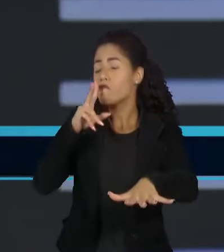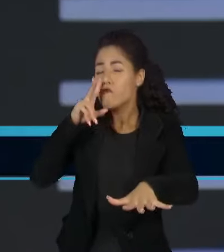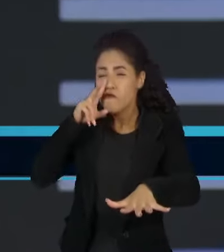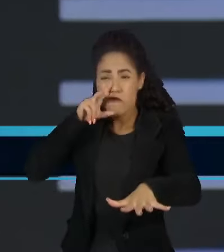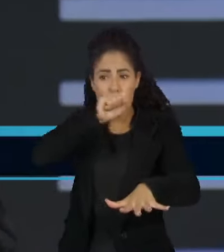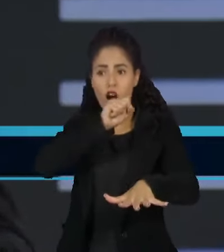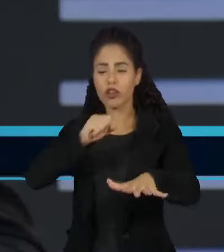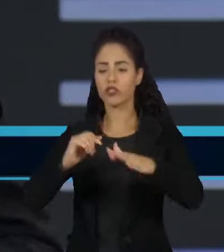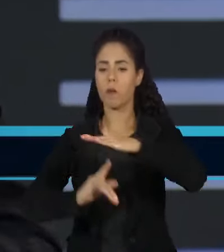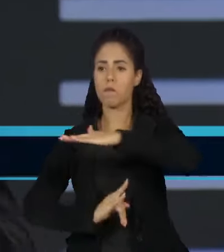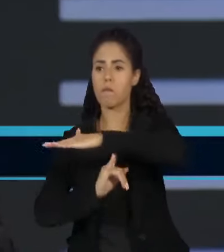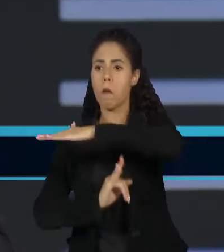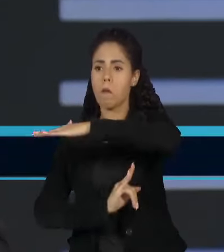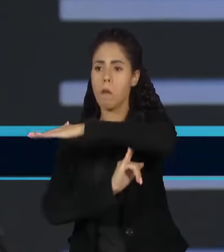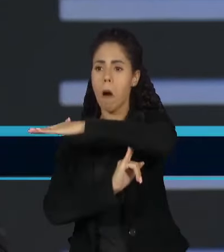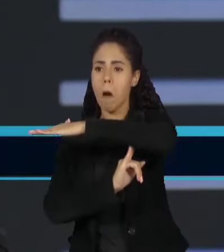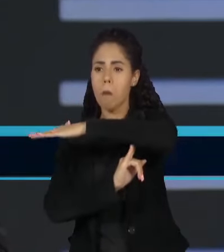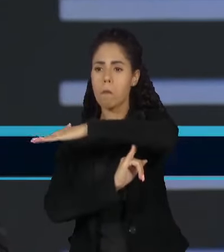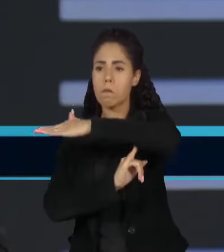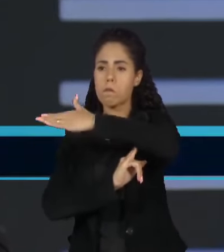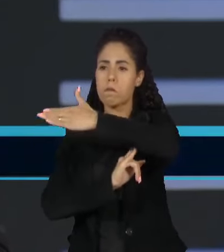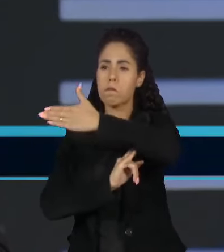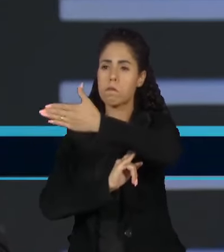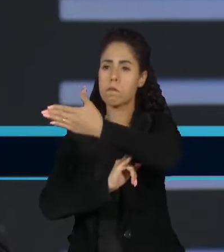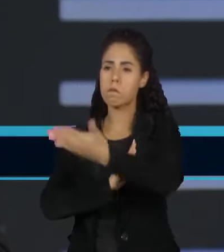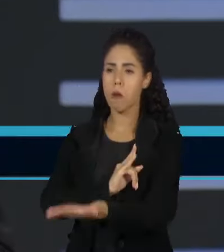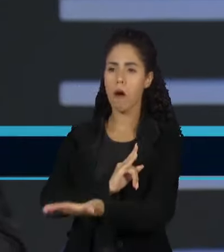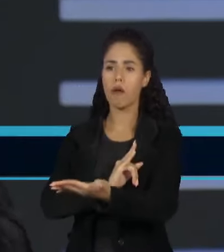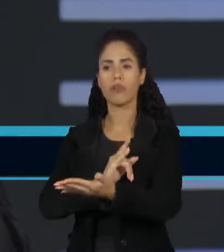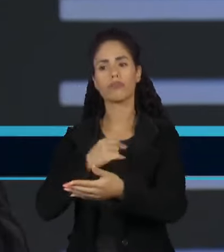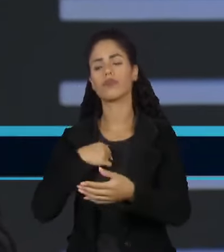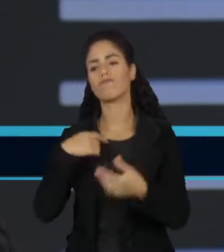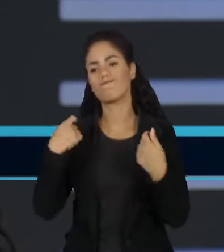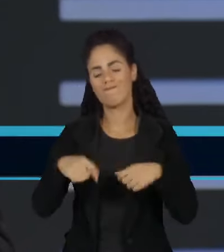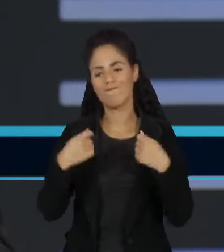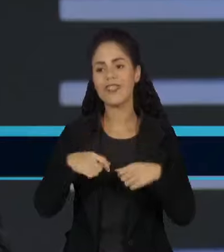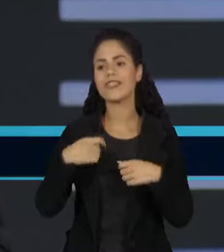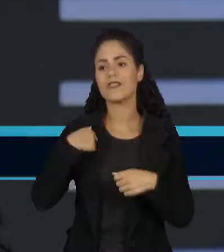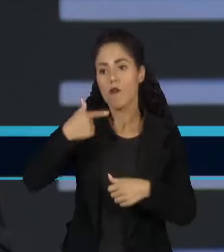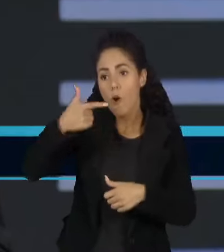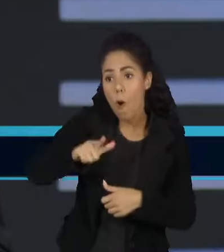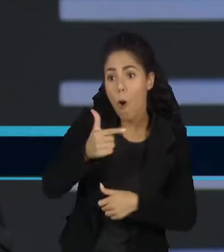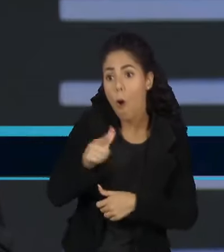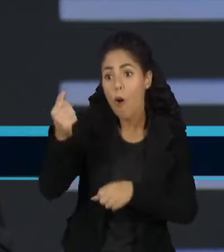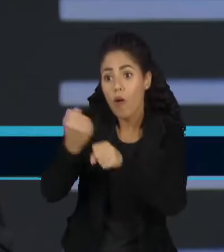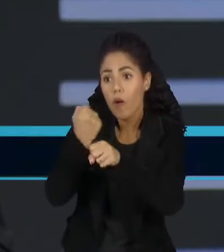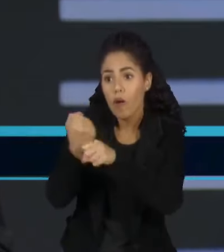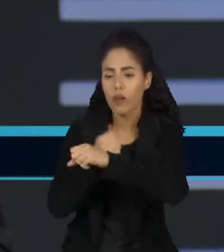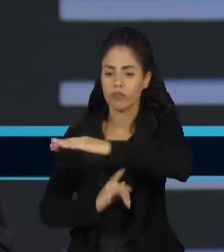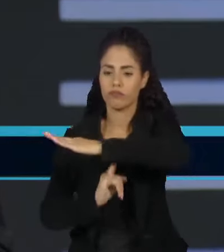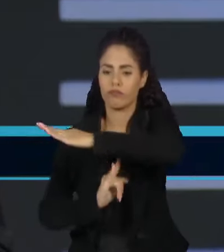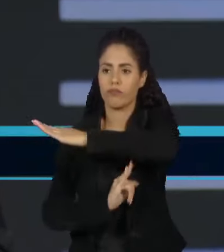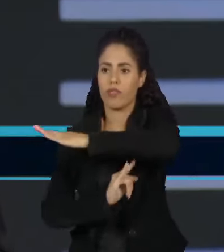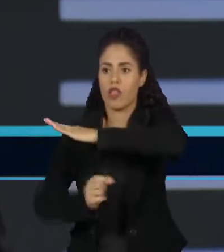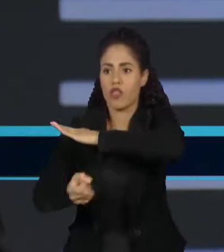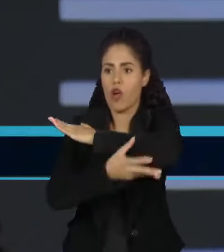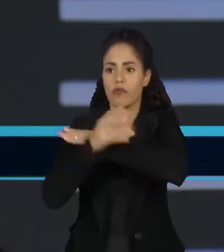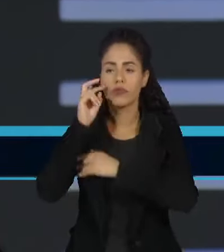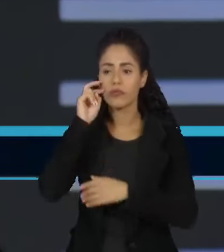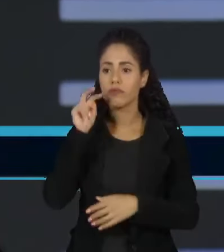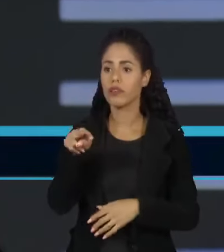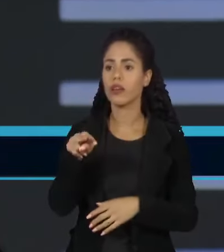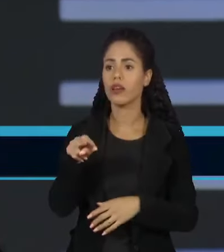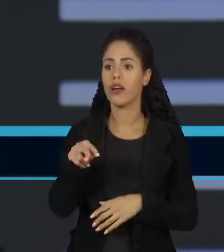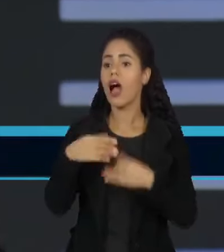reforma as pontes atuais, ou você vai ter que fazer novas já com outro patamar. Então, eu acho que tem duas dimensões. A gente não pode olhar esse fenômeno, tem